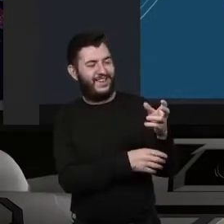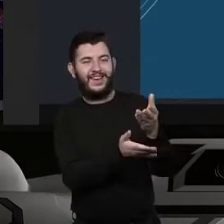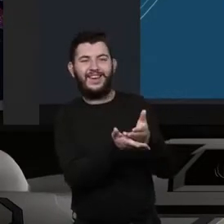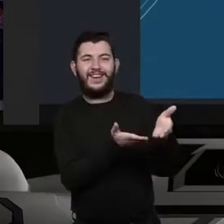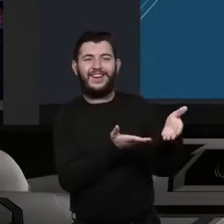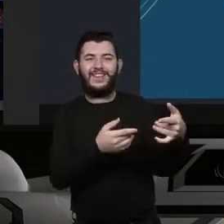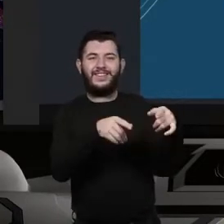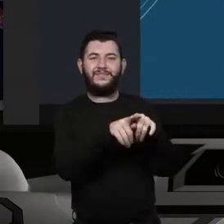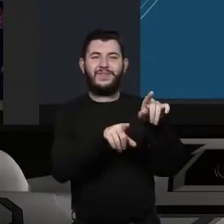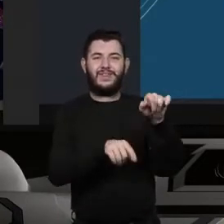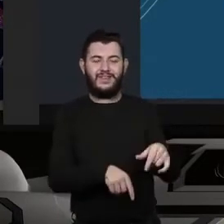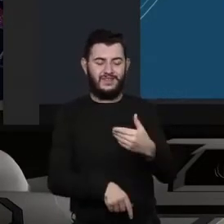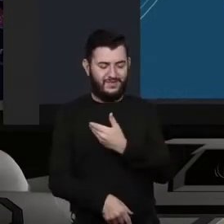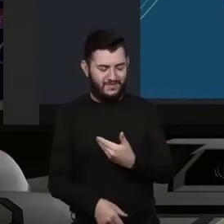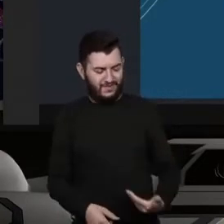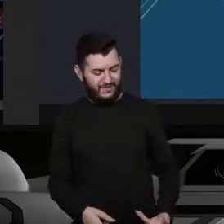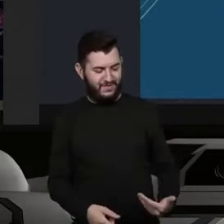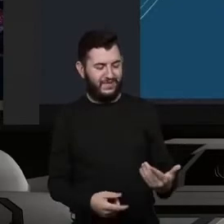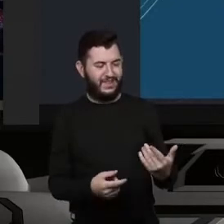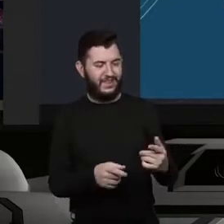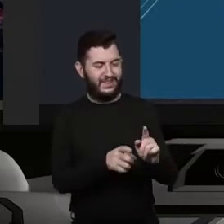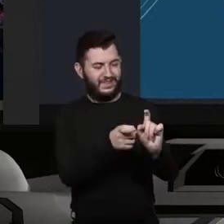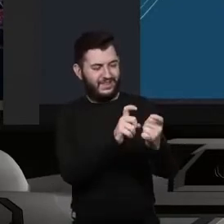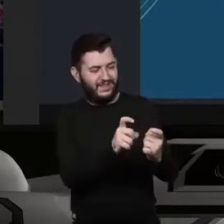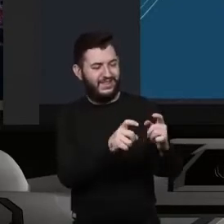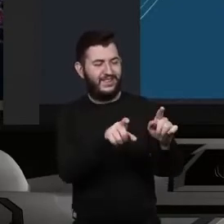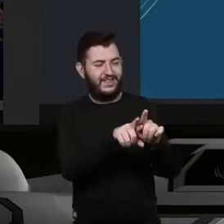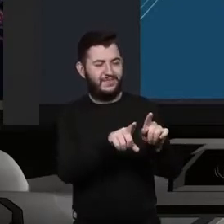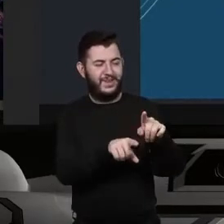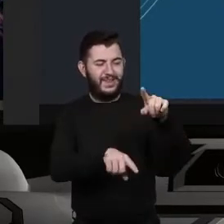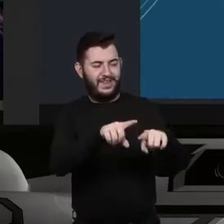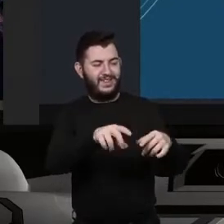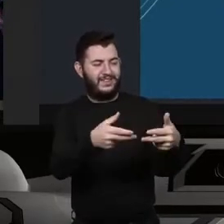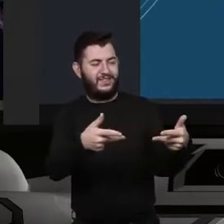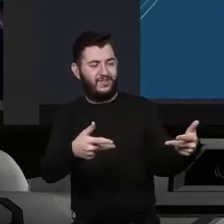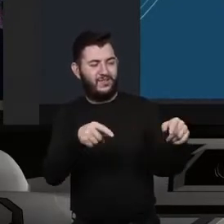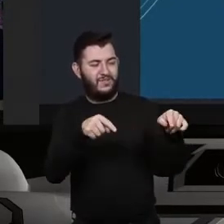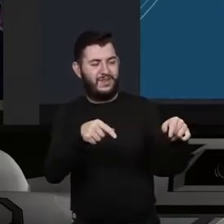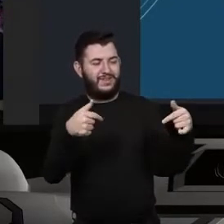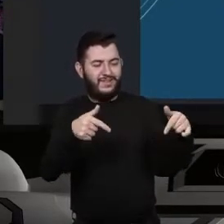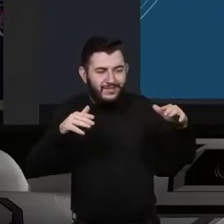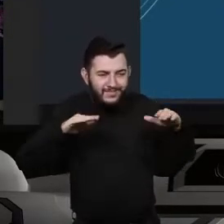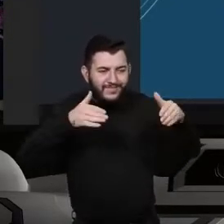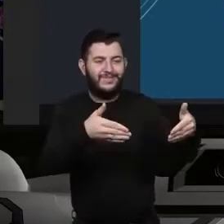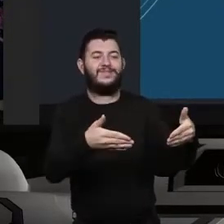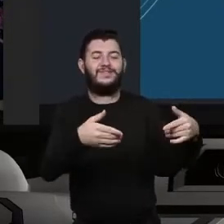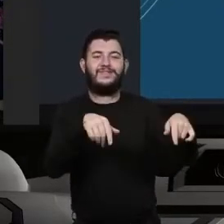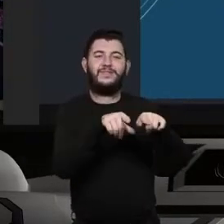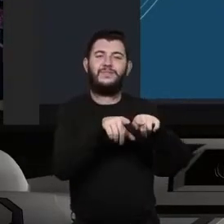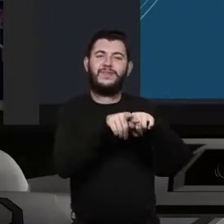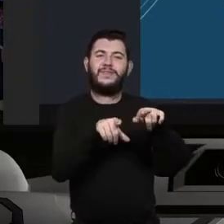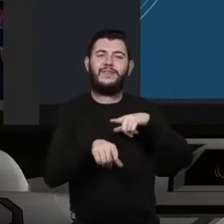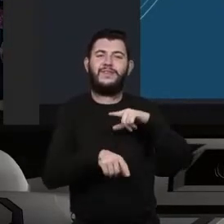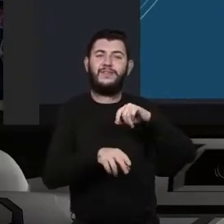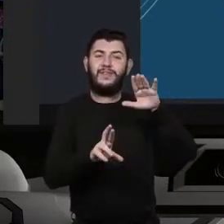e os instrumentos de governança, e também muito apego a um primeiro referencial